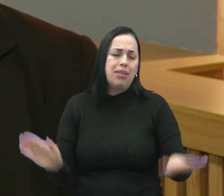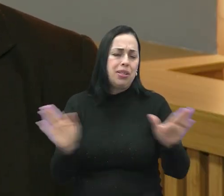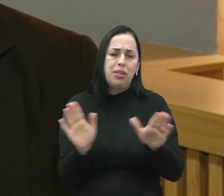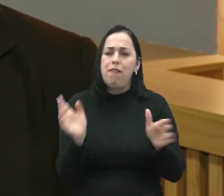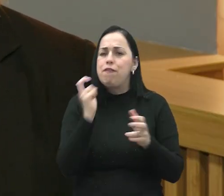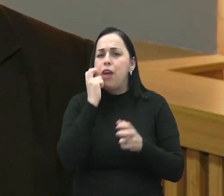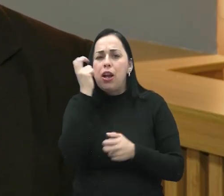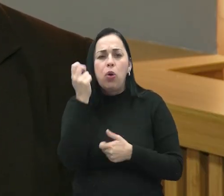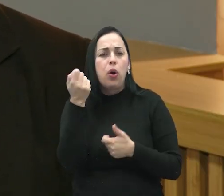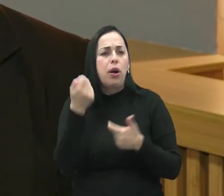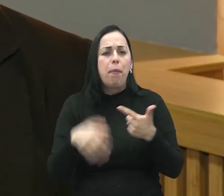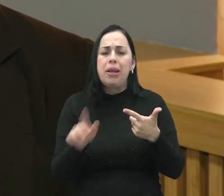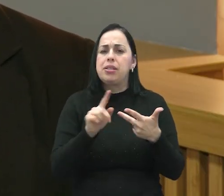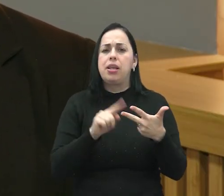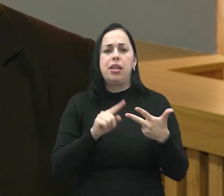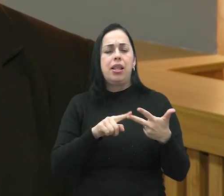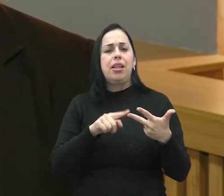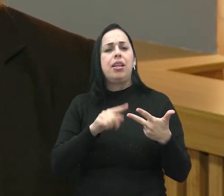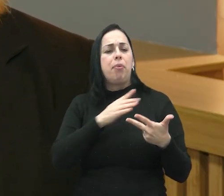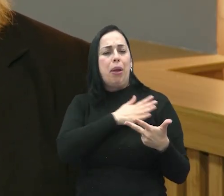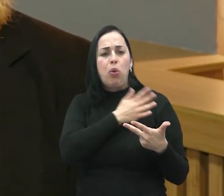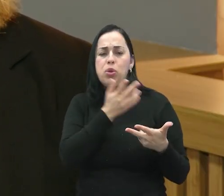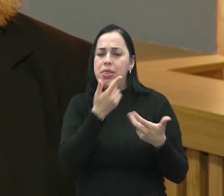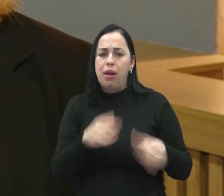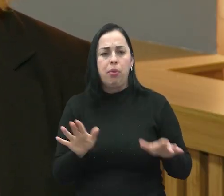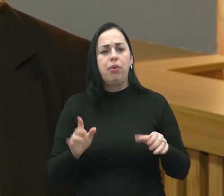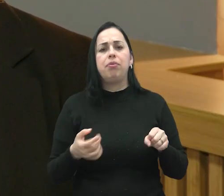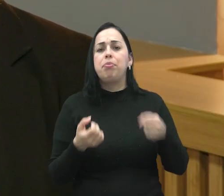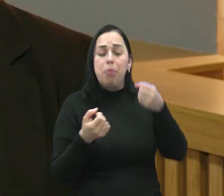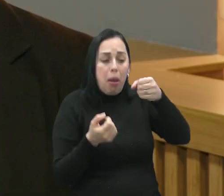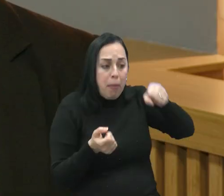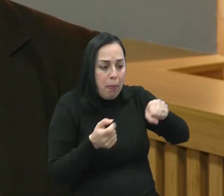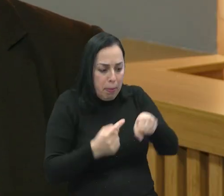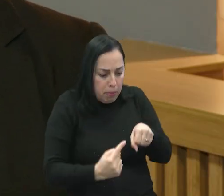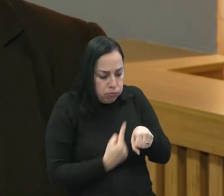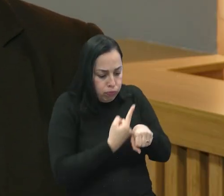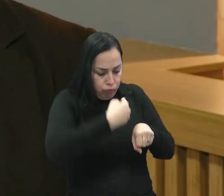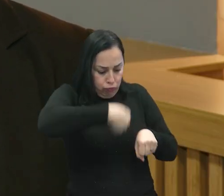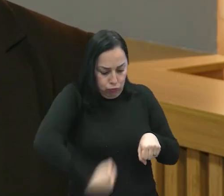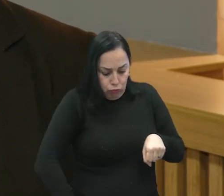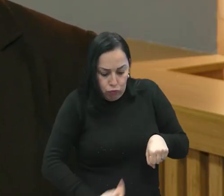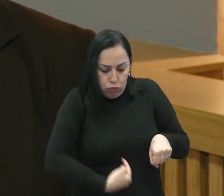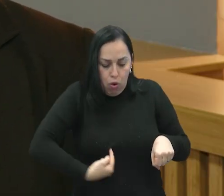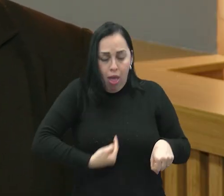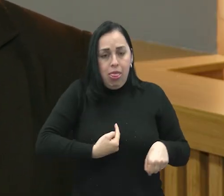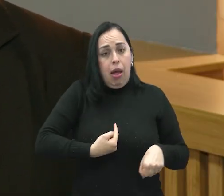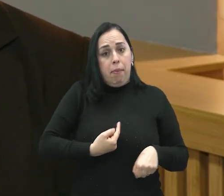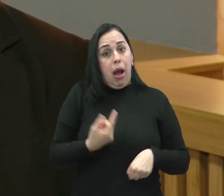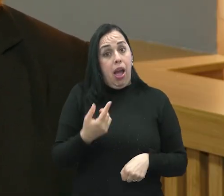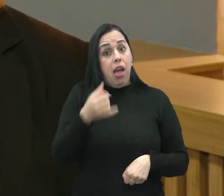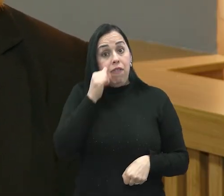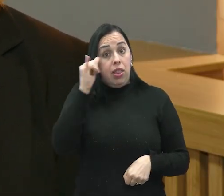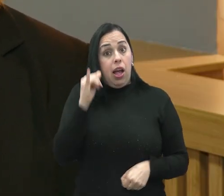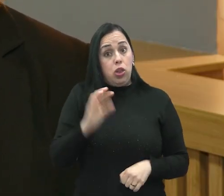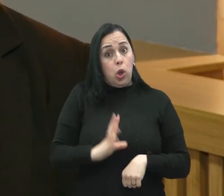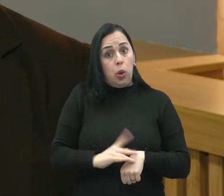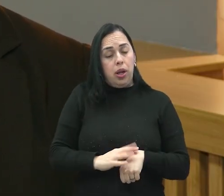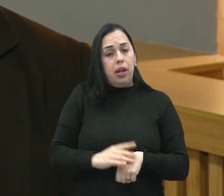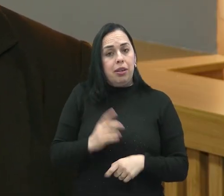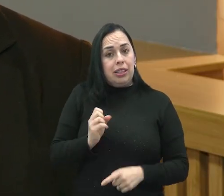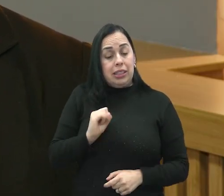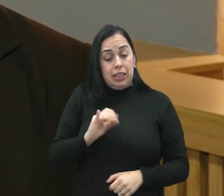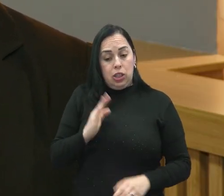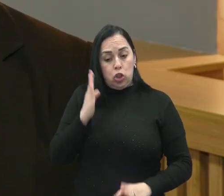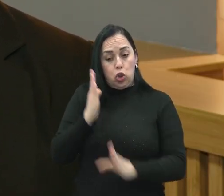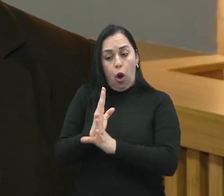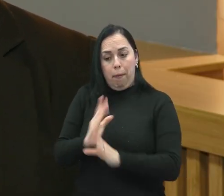vergonha, não pode ter um preconceito com a colonoscopia. A gente precisa realmente fazer para prevenção, porque quando ele é